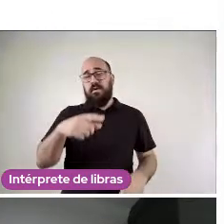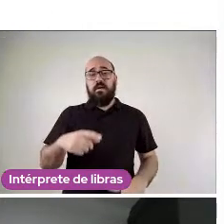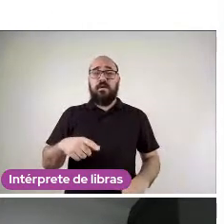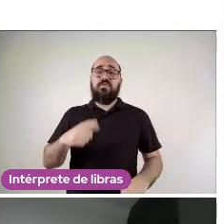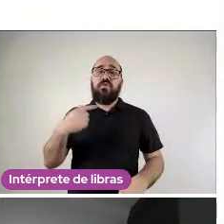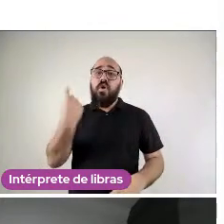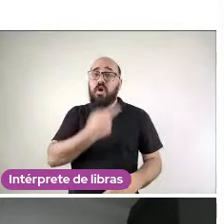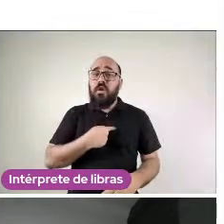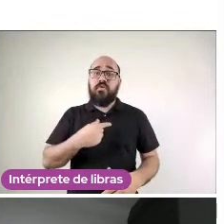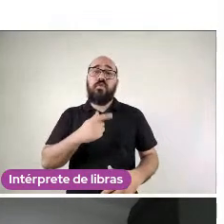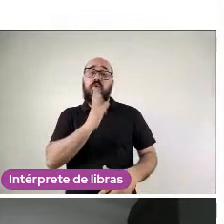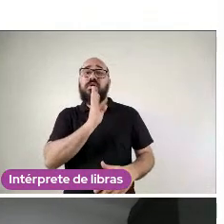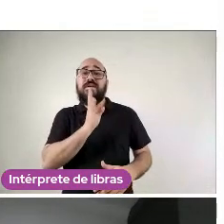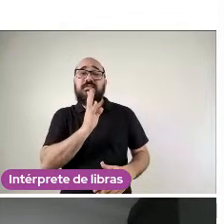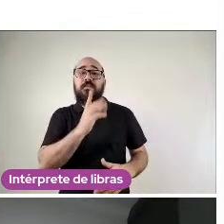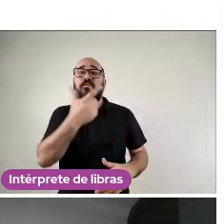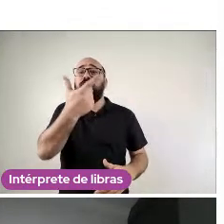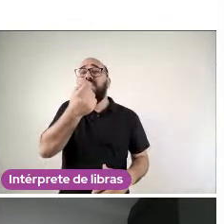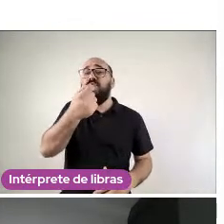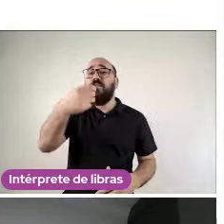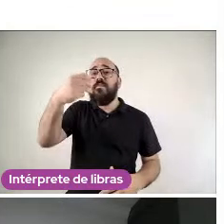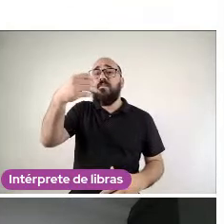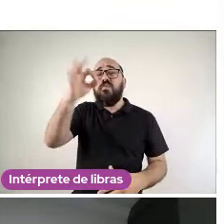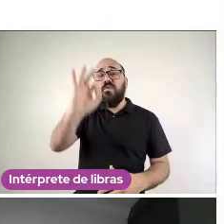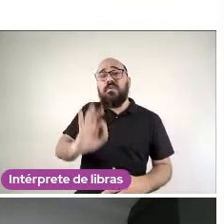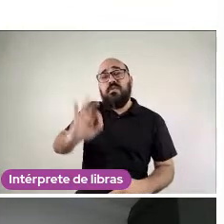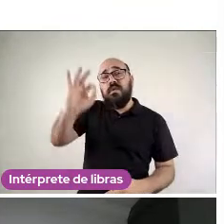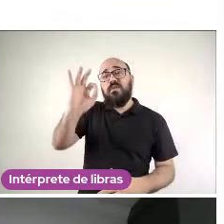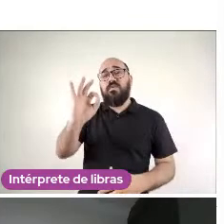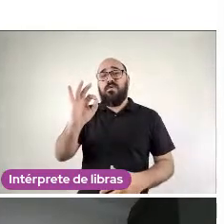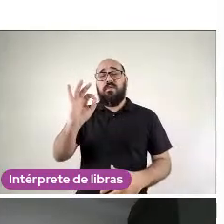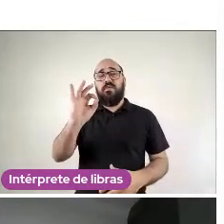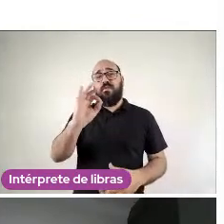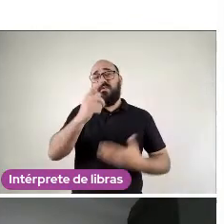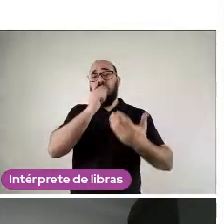do fundo do mar já foi mapeado e catalogado.